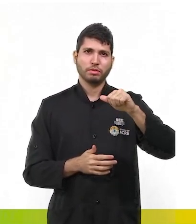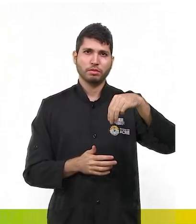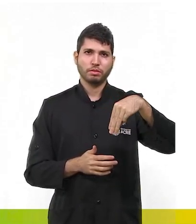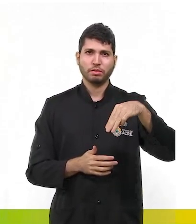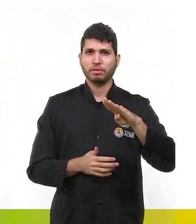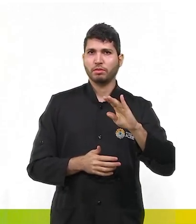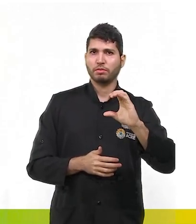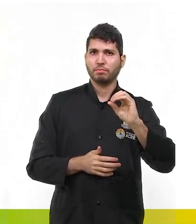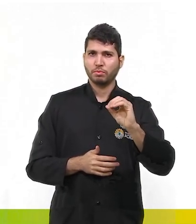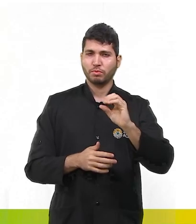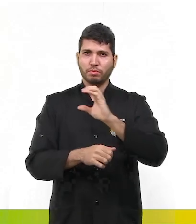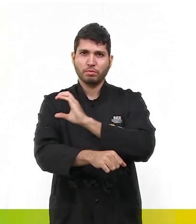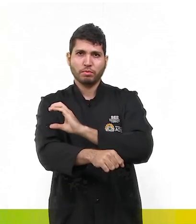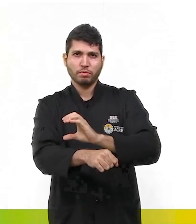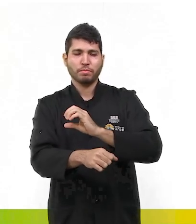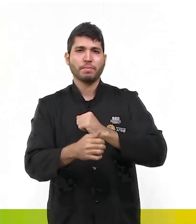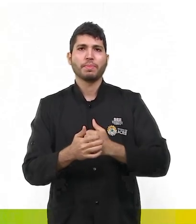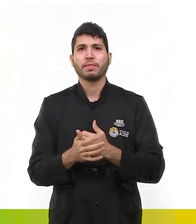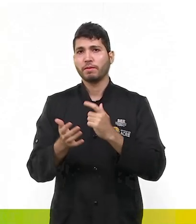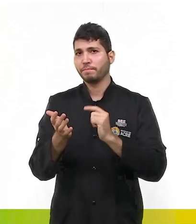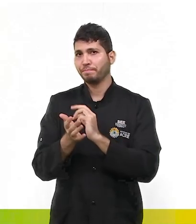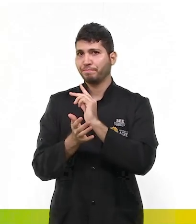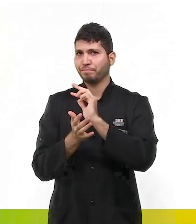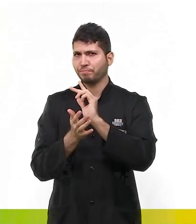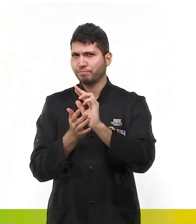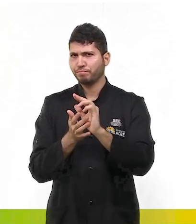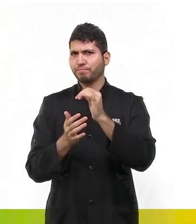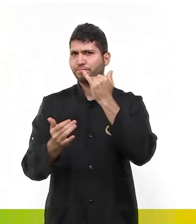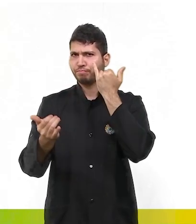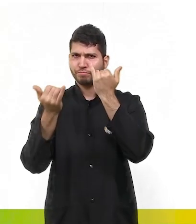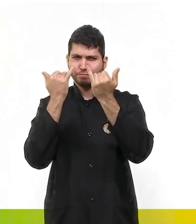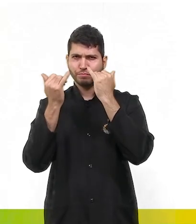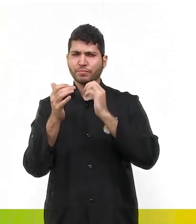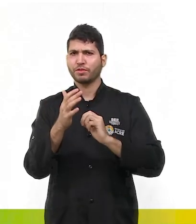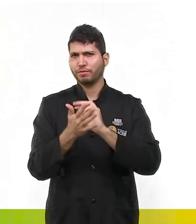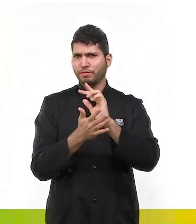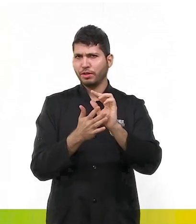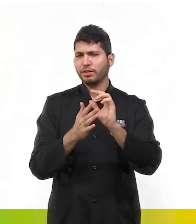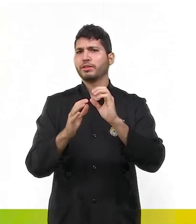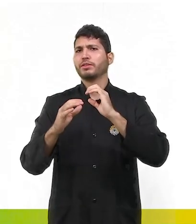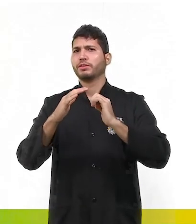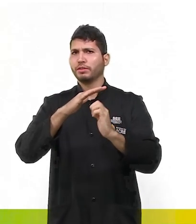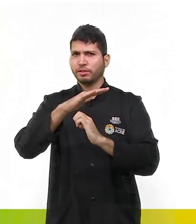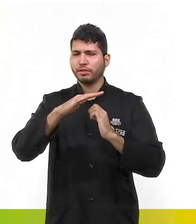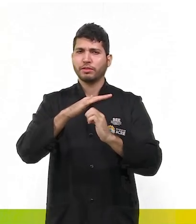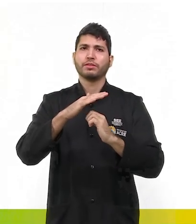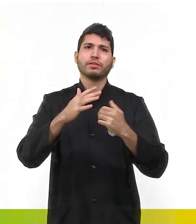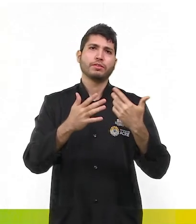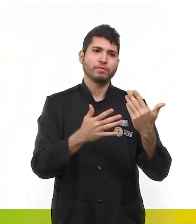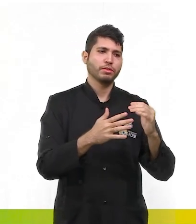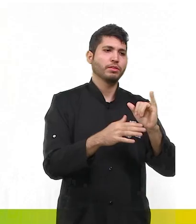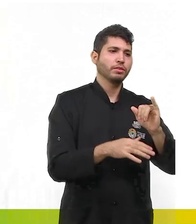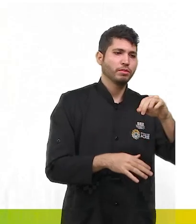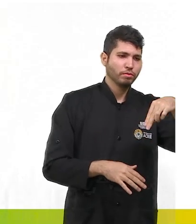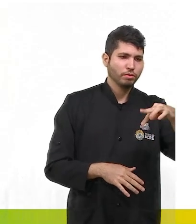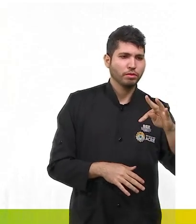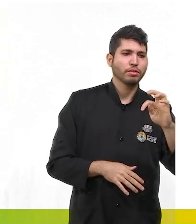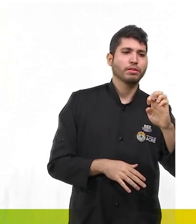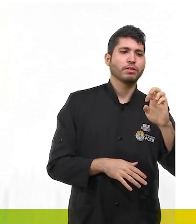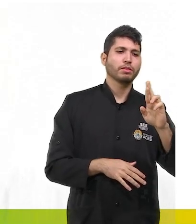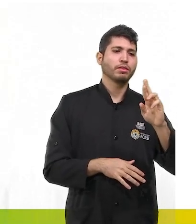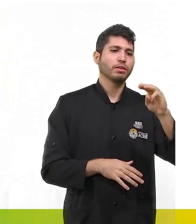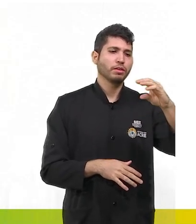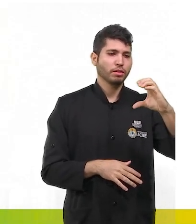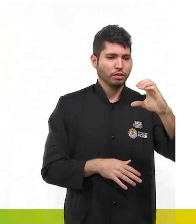às várias informações, a várias empresas, ocorre também esse intercâmbio cultural através aí da